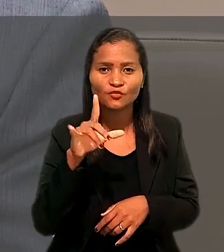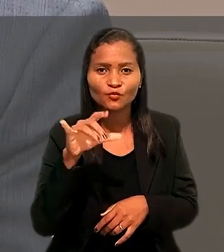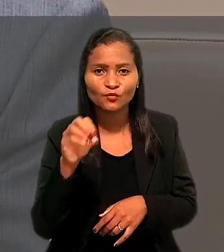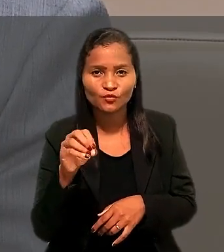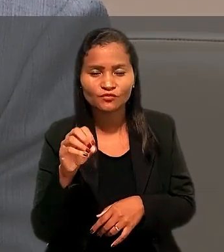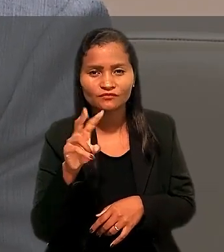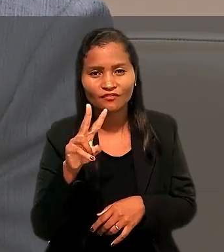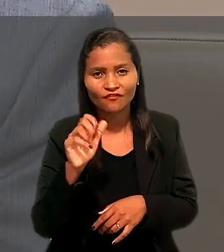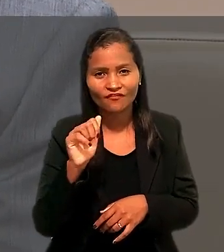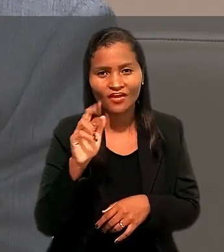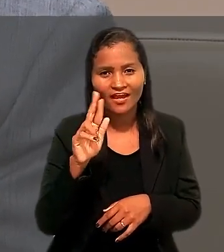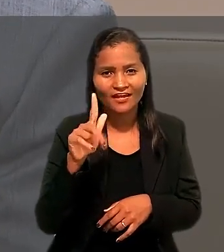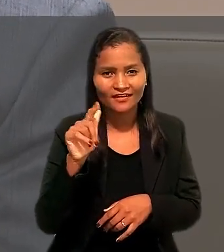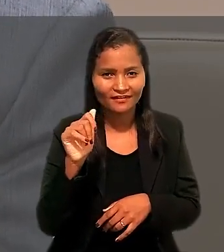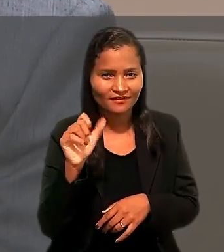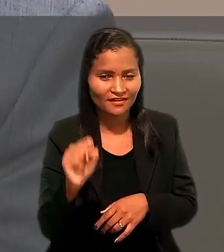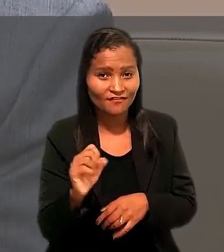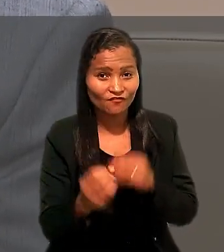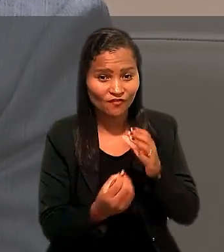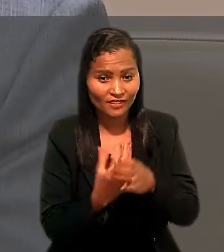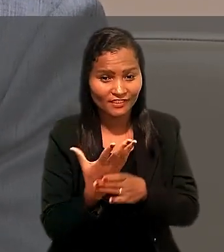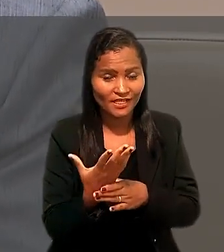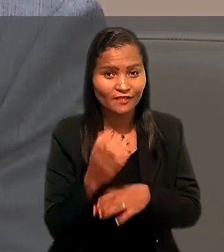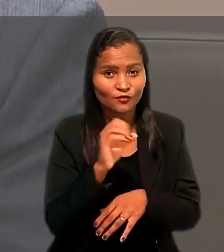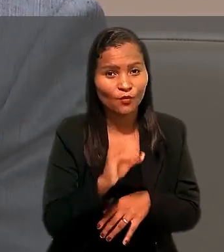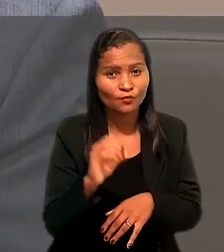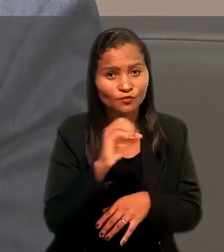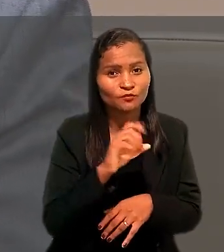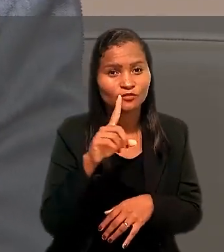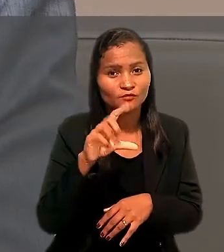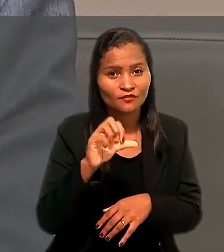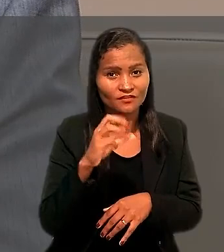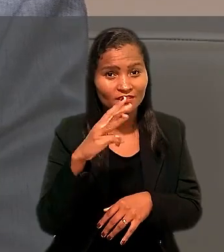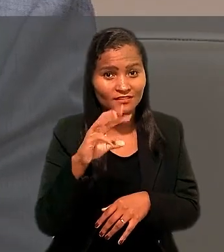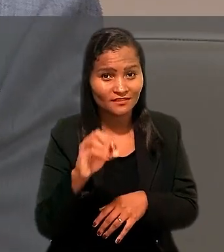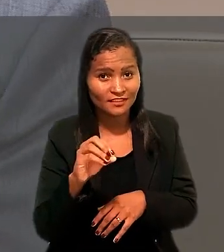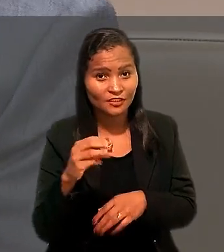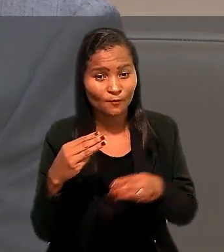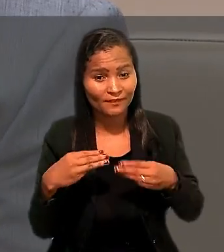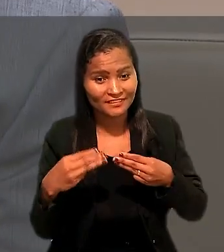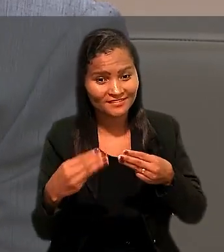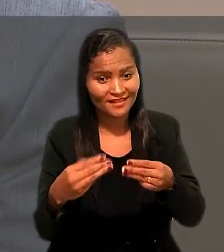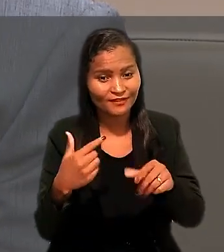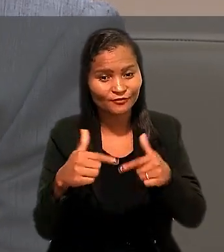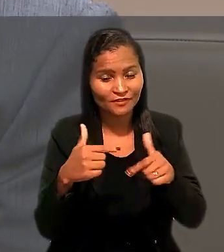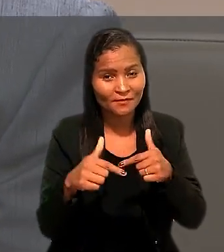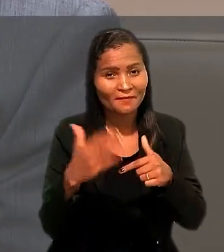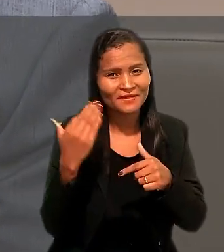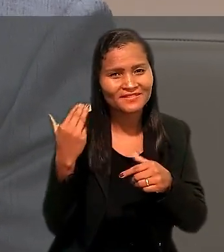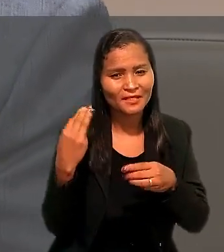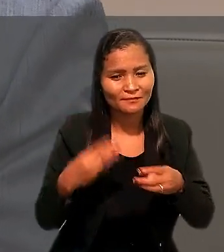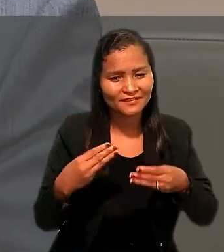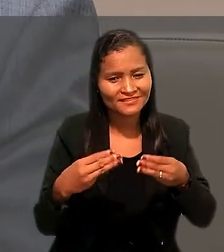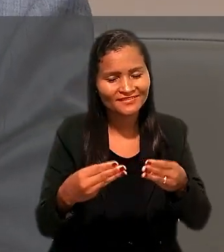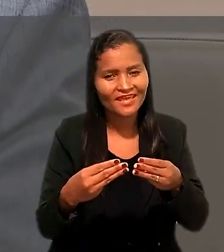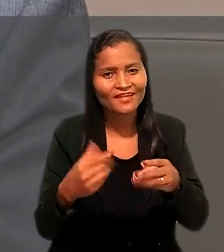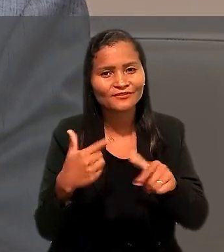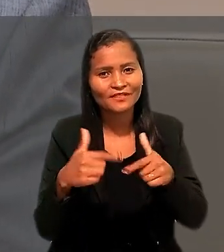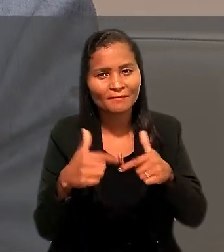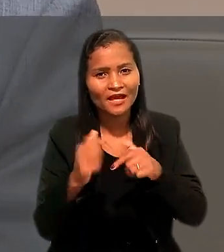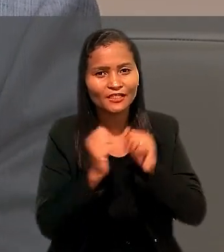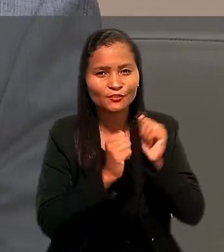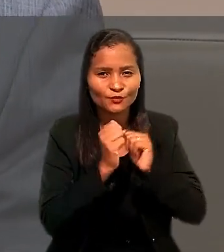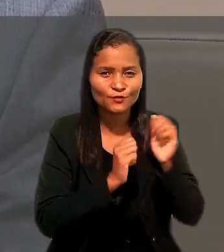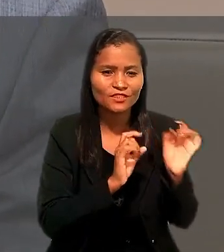Vargas, foi criado, ainda em outubro de 1930, o Ministério do Trabalho, na época com o nome de Ministério do Trabalho, Indústria